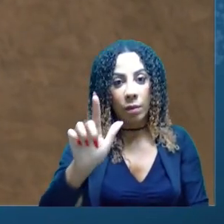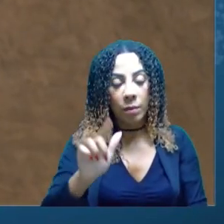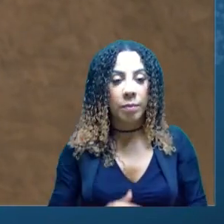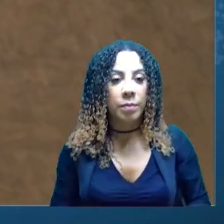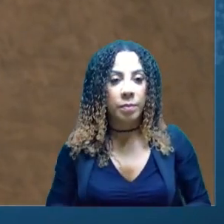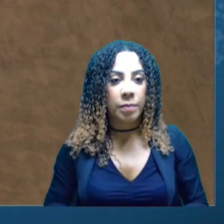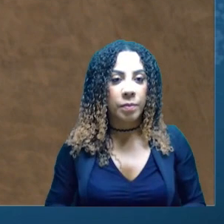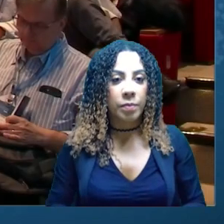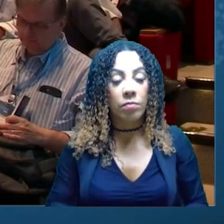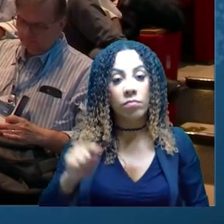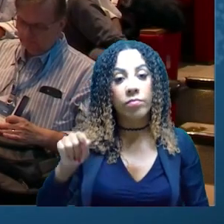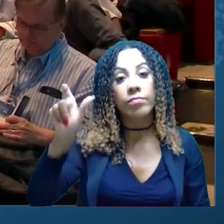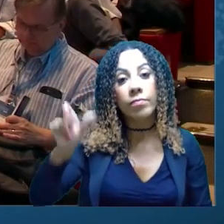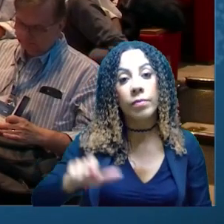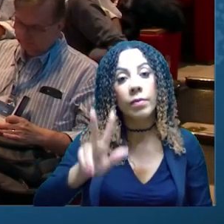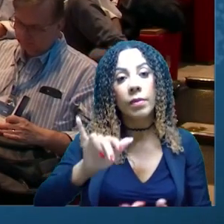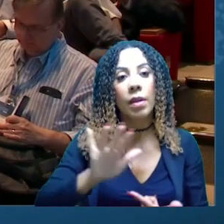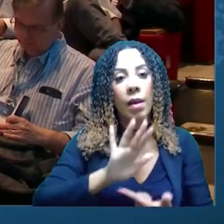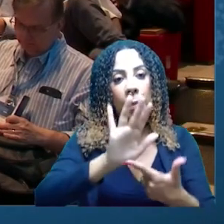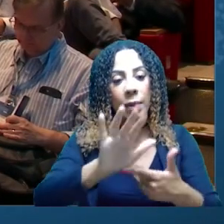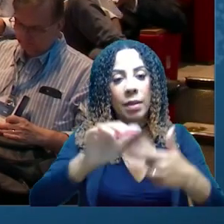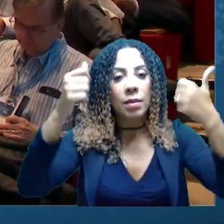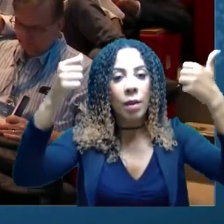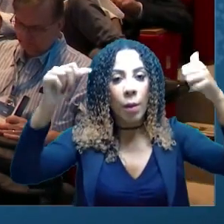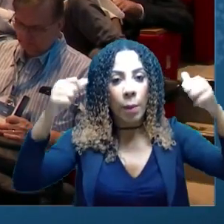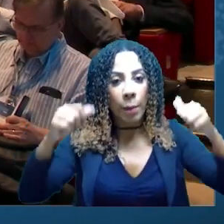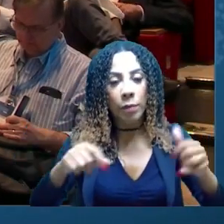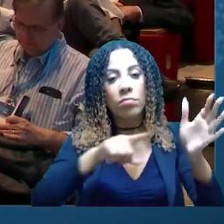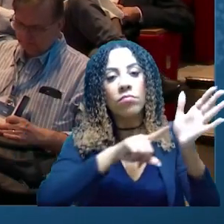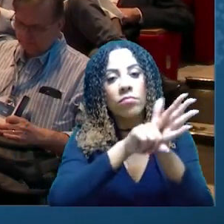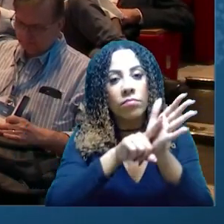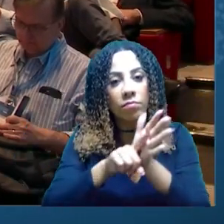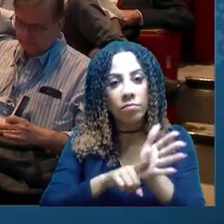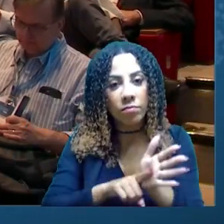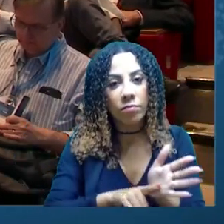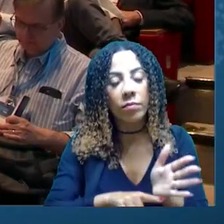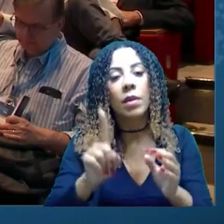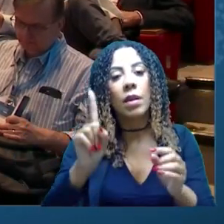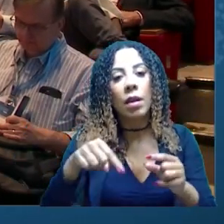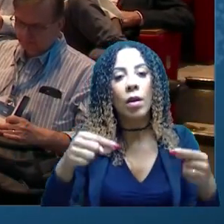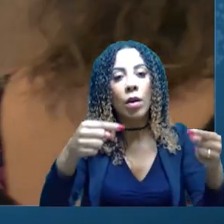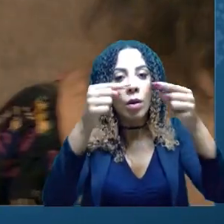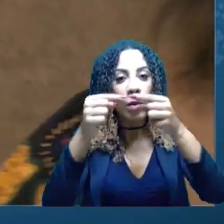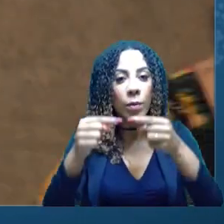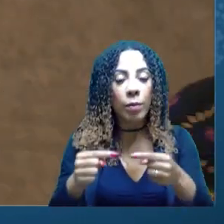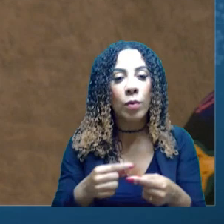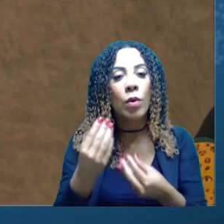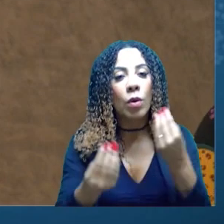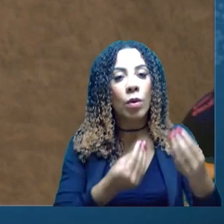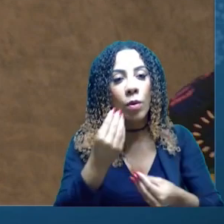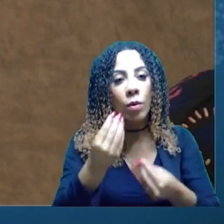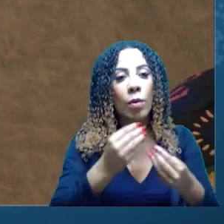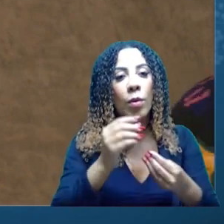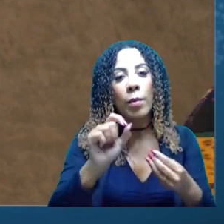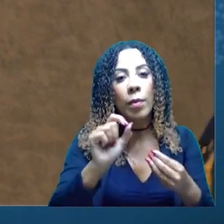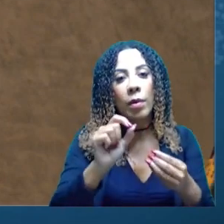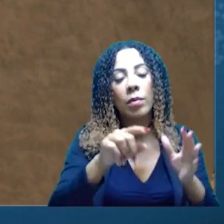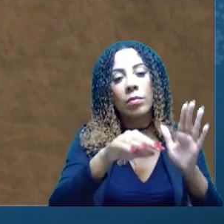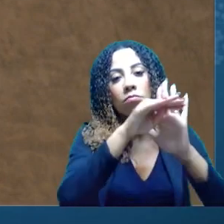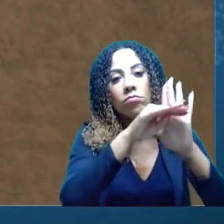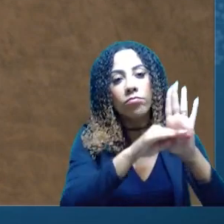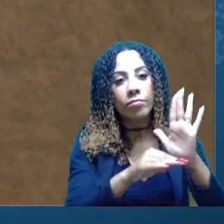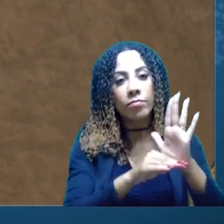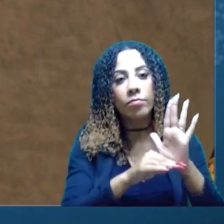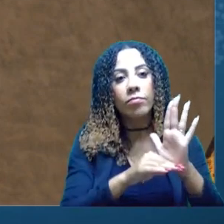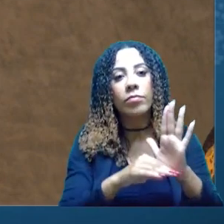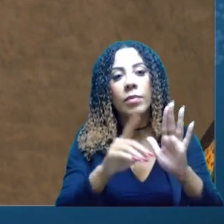Ela vai apresentar o pôster Investigation of Recombinant SARS-CoV-2 Nucleocapsid Protein